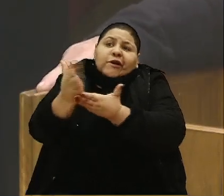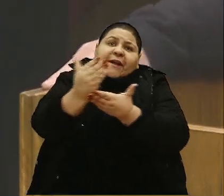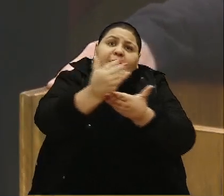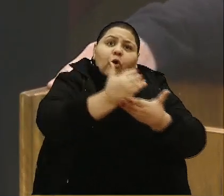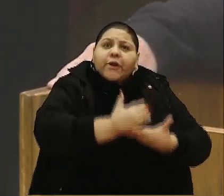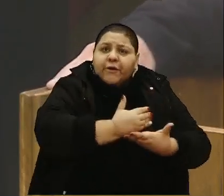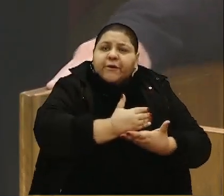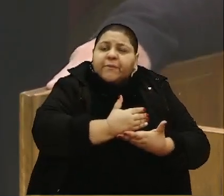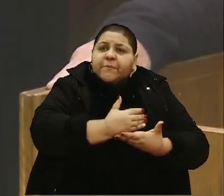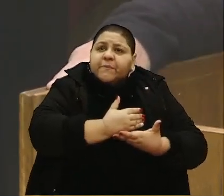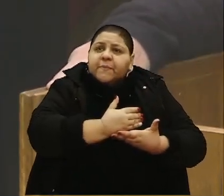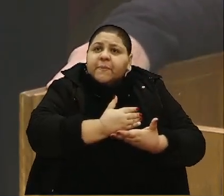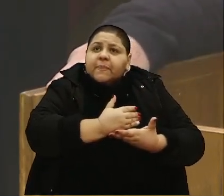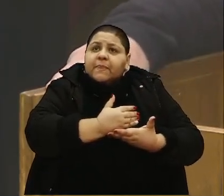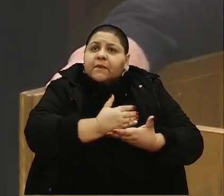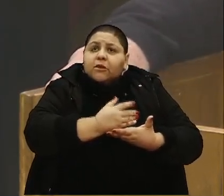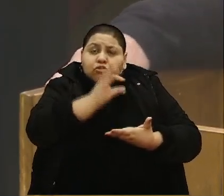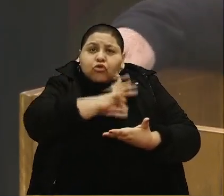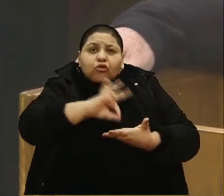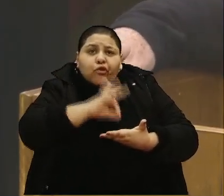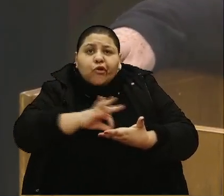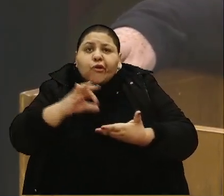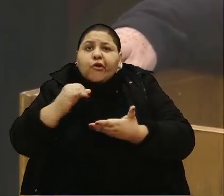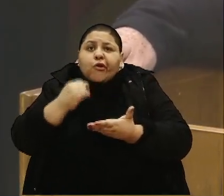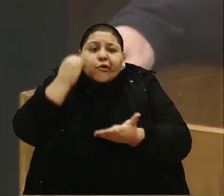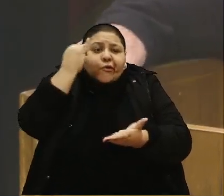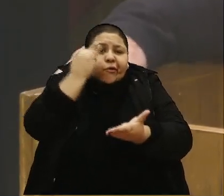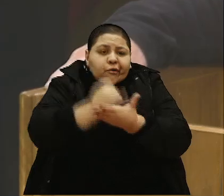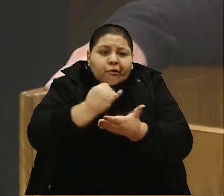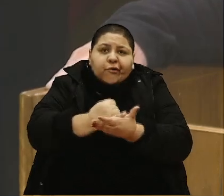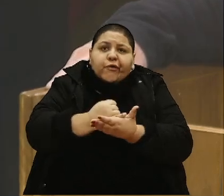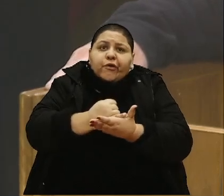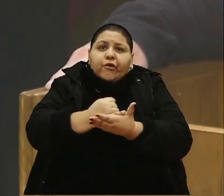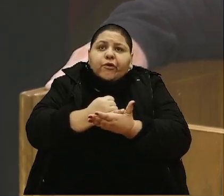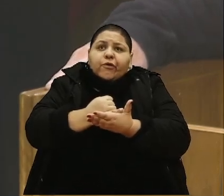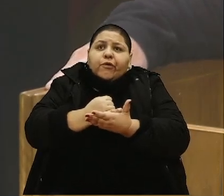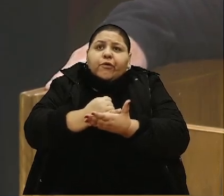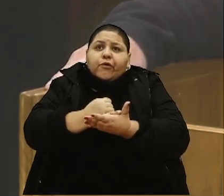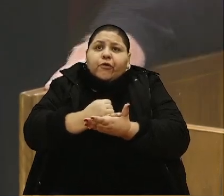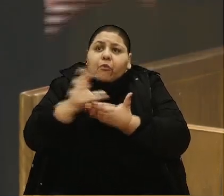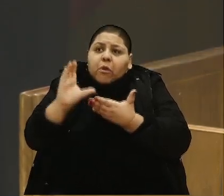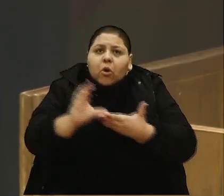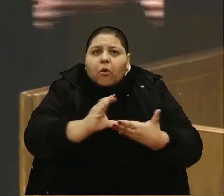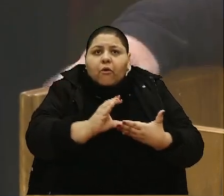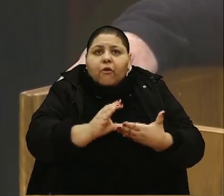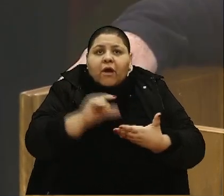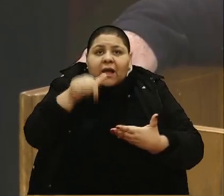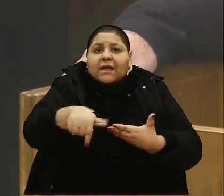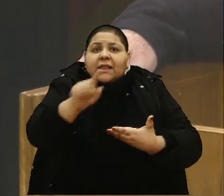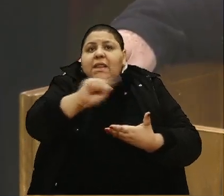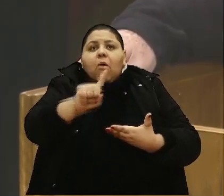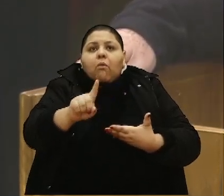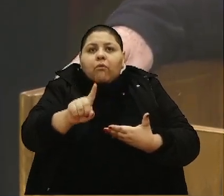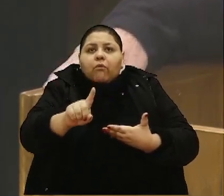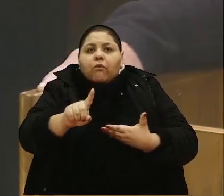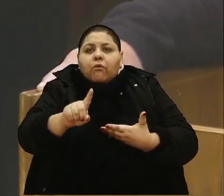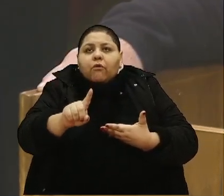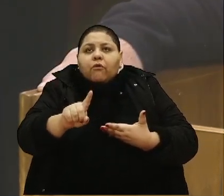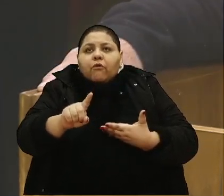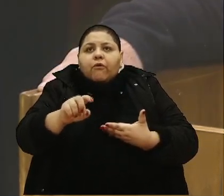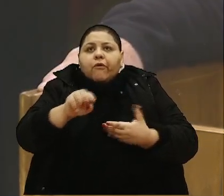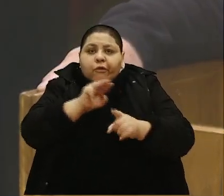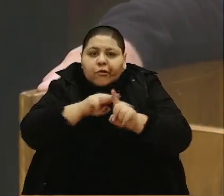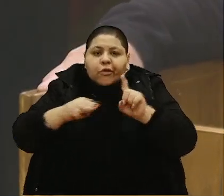fonte, imposto sobre a renda, imposto sobre lucros e assim por diante. Aqui não. Quem aplica no